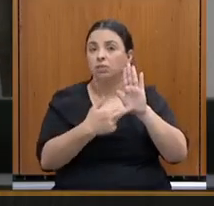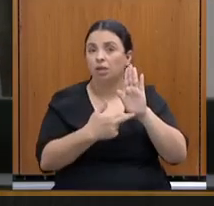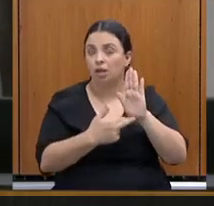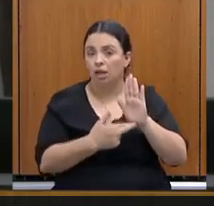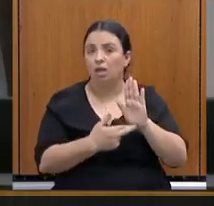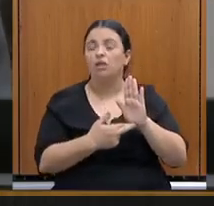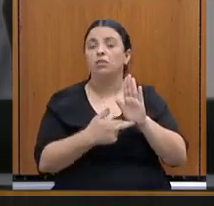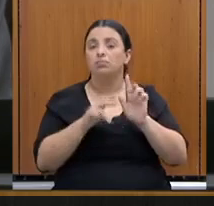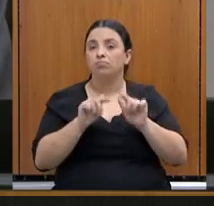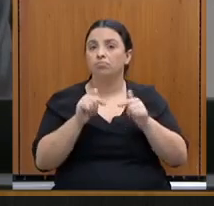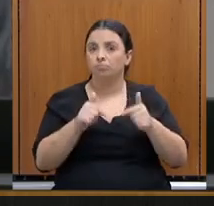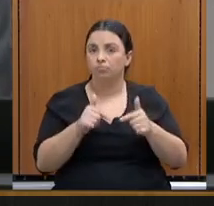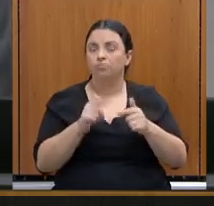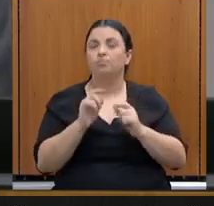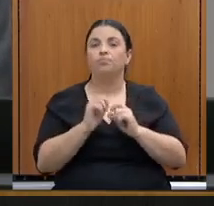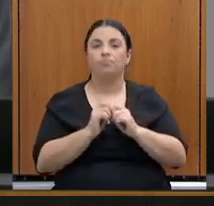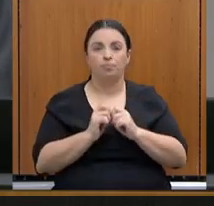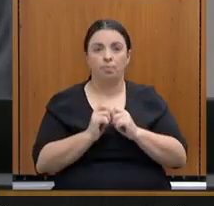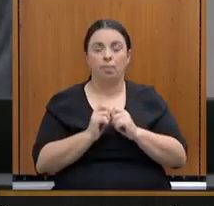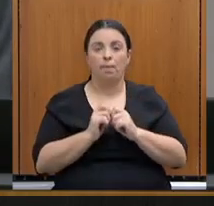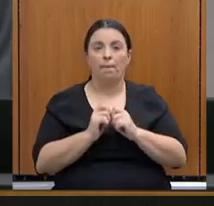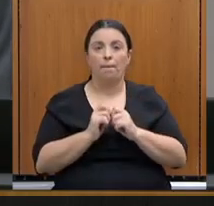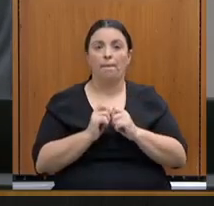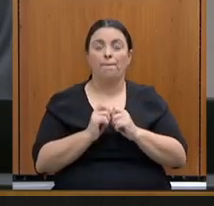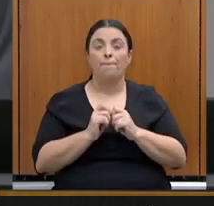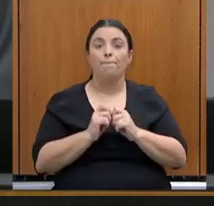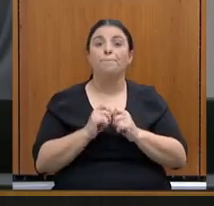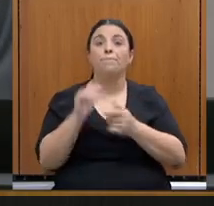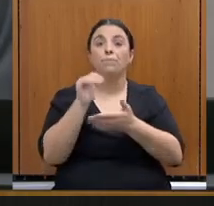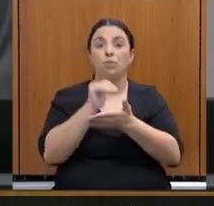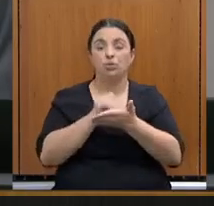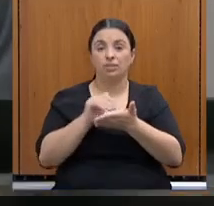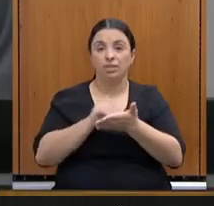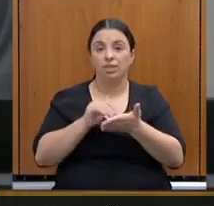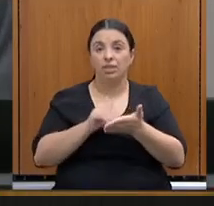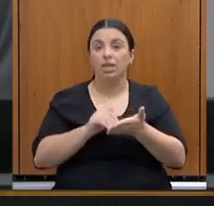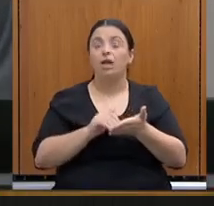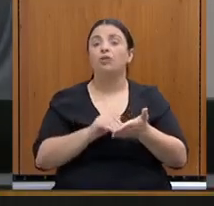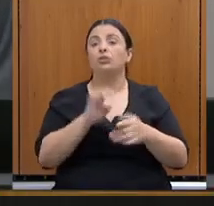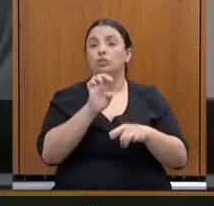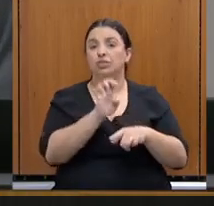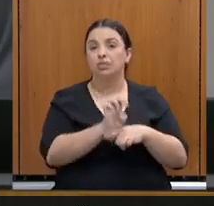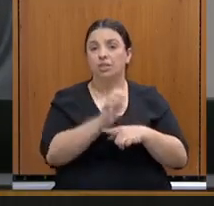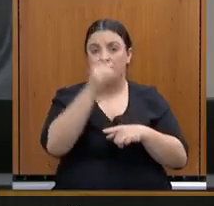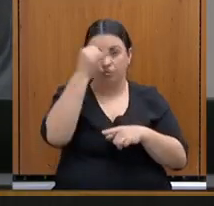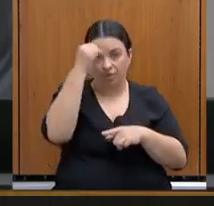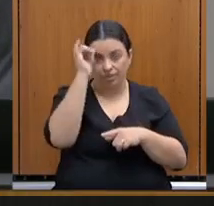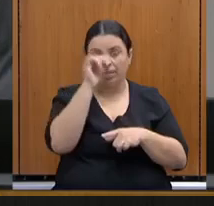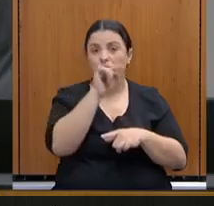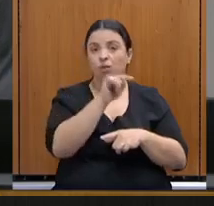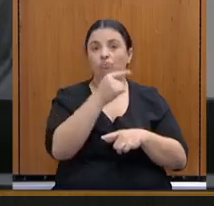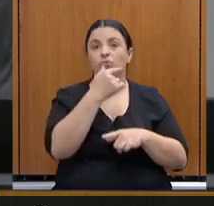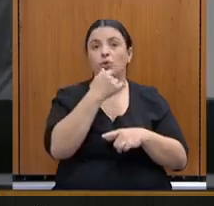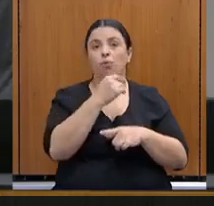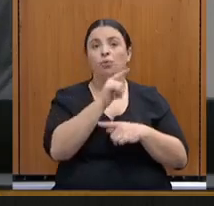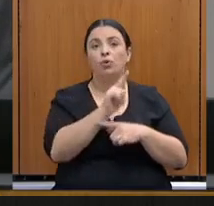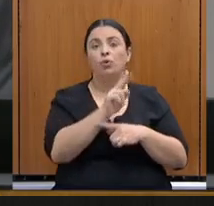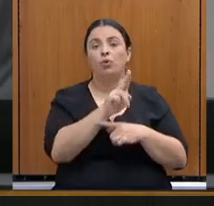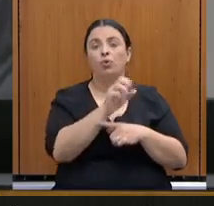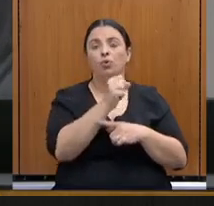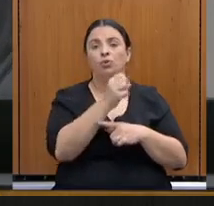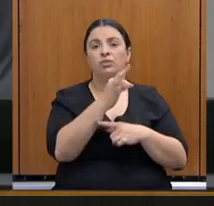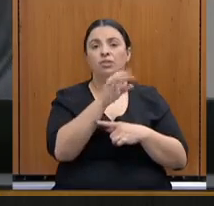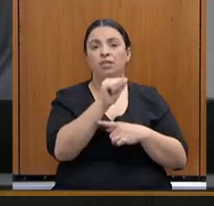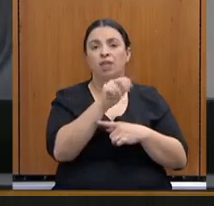e procedimentos. O secretário de Estado de Fazenda, excelentíssimo senhor Gustavo Oliveira